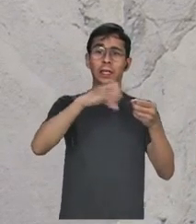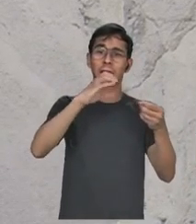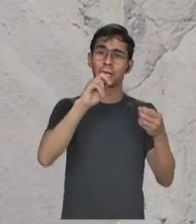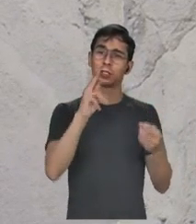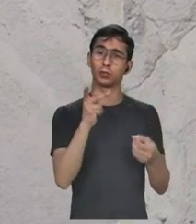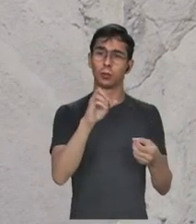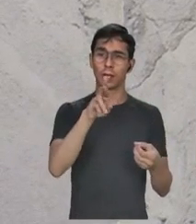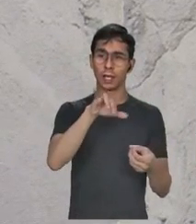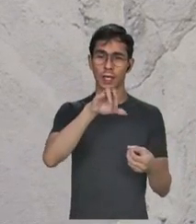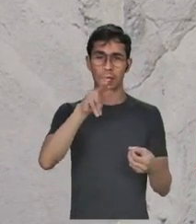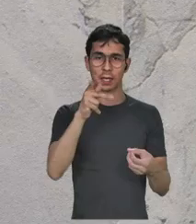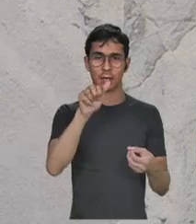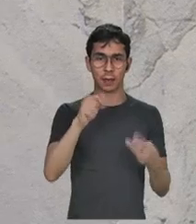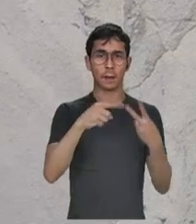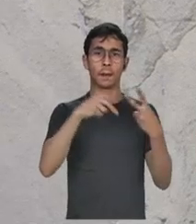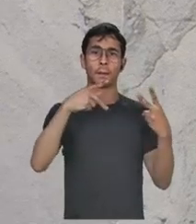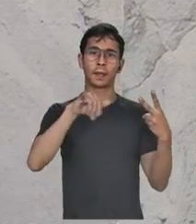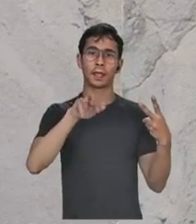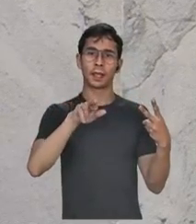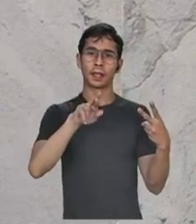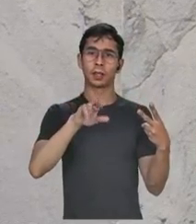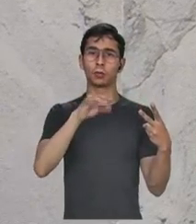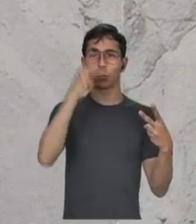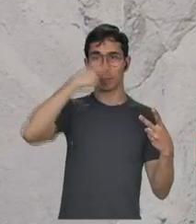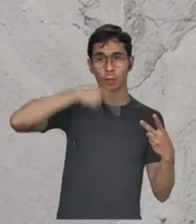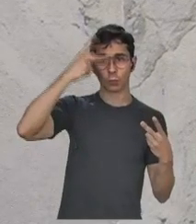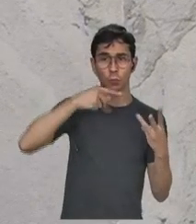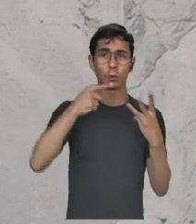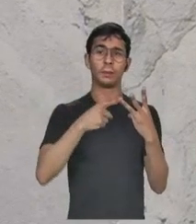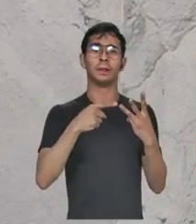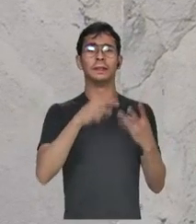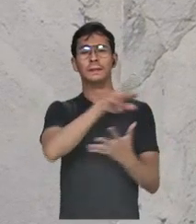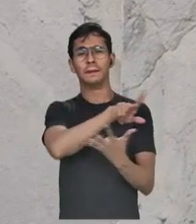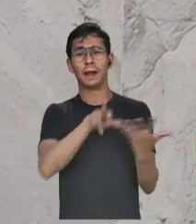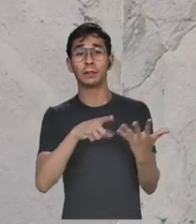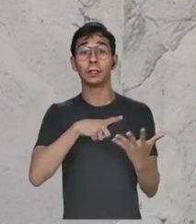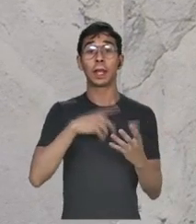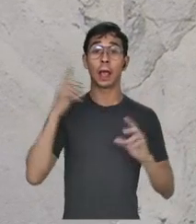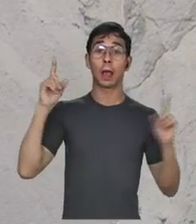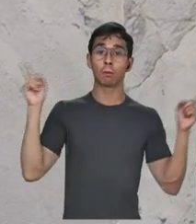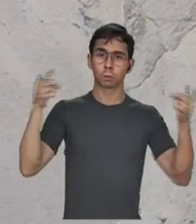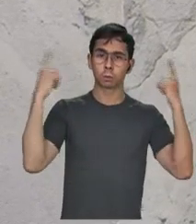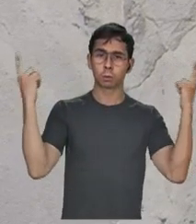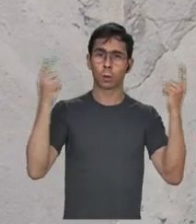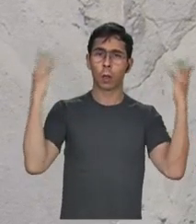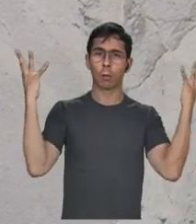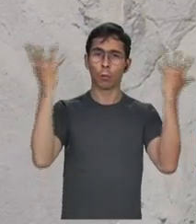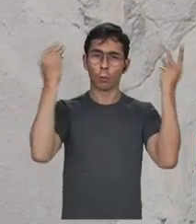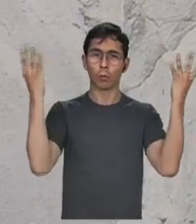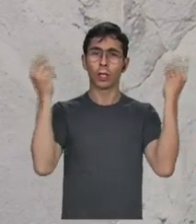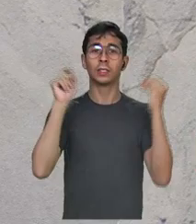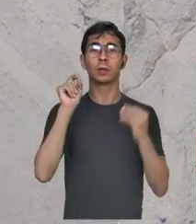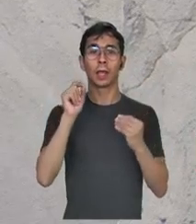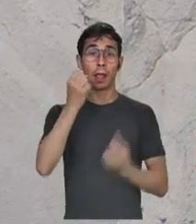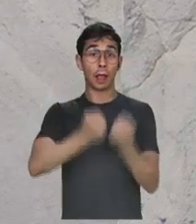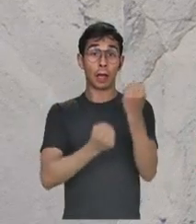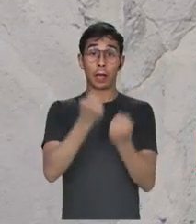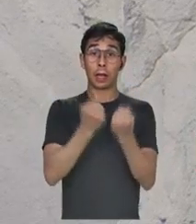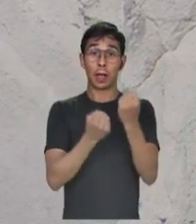penteado a zâmbia é parada de taipas as ambulâncias são viaturas s10 de